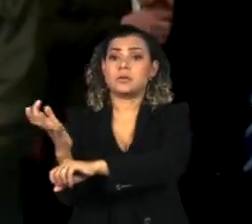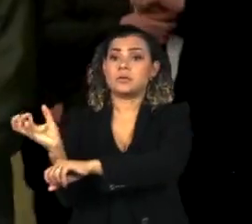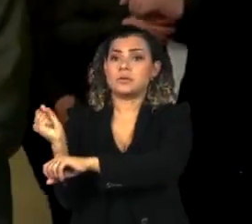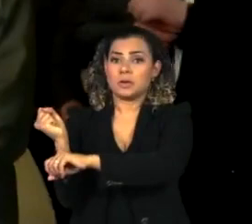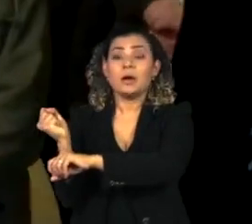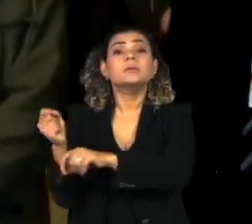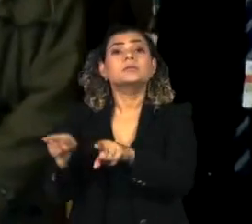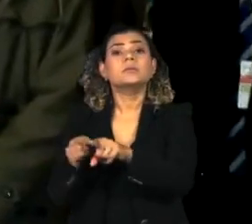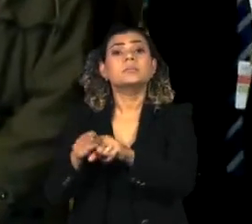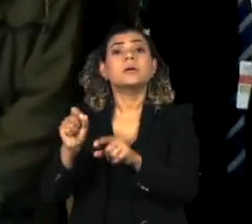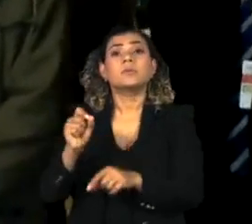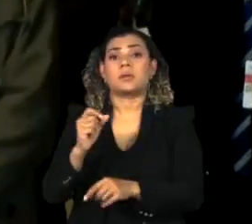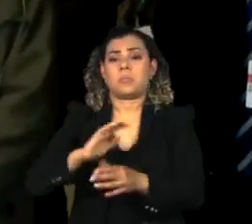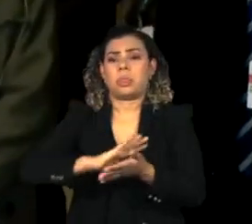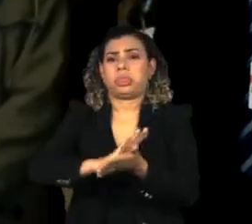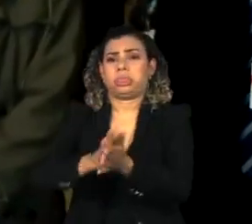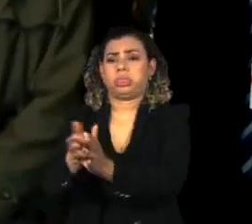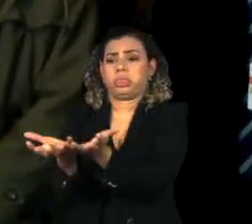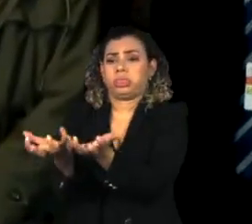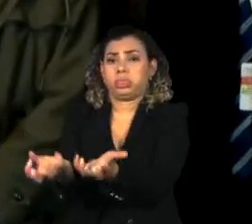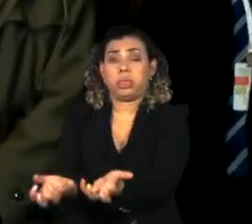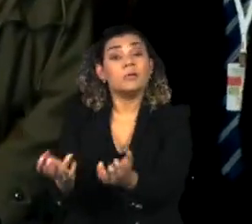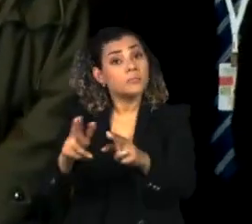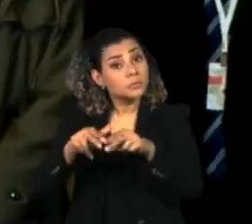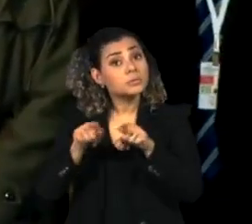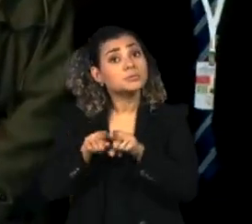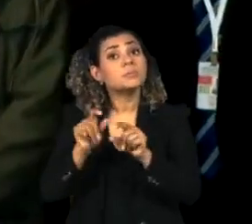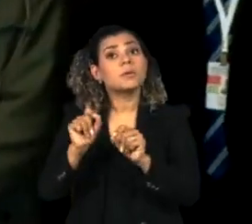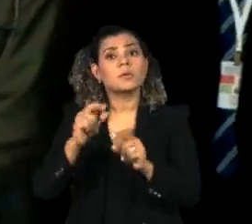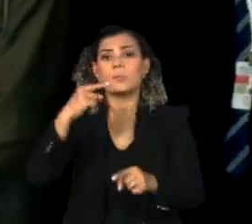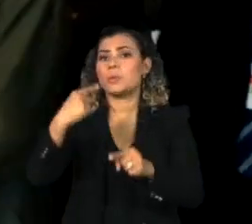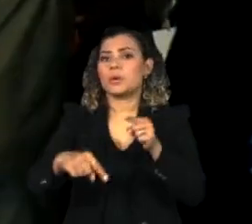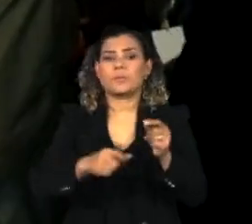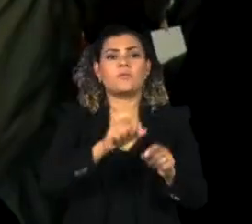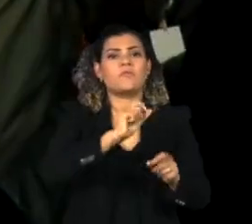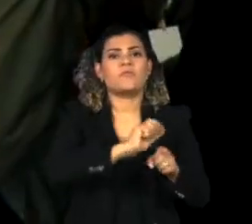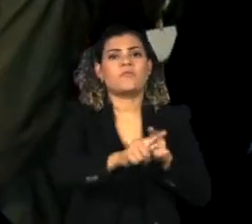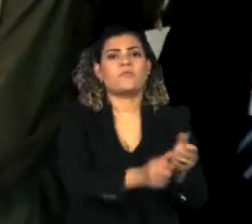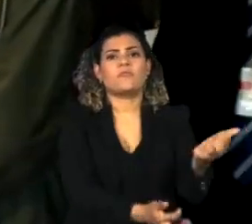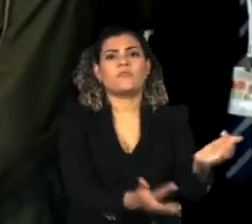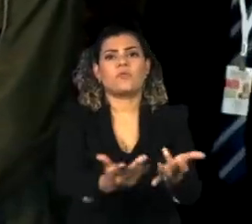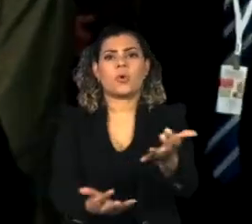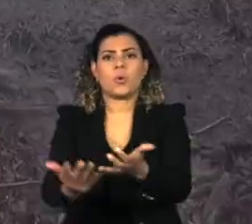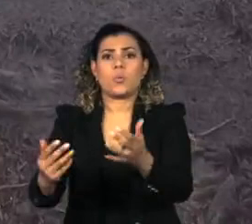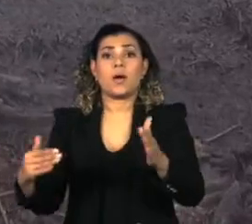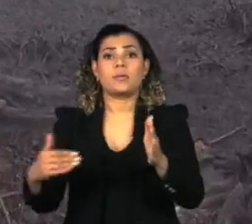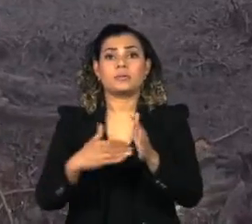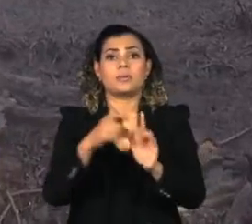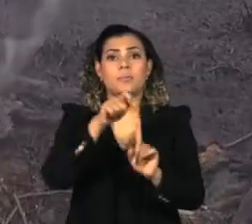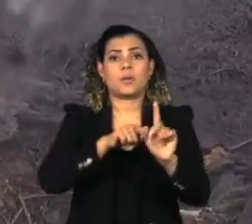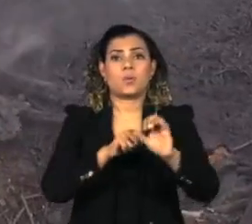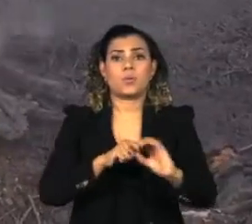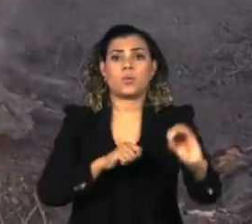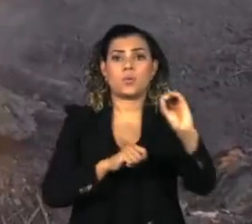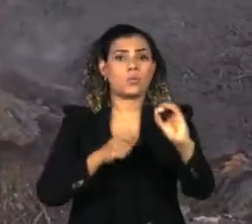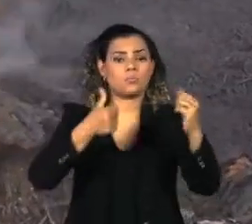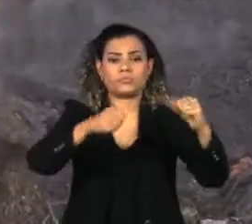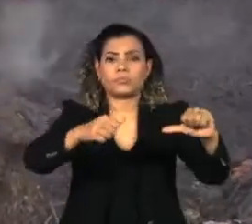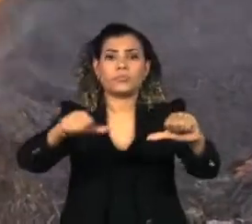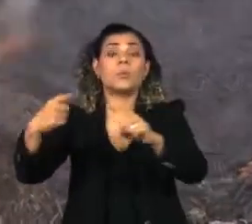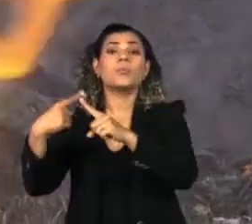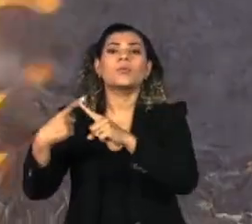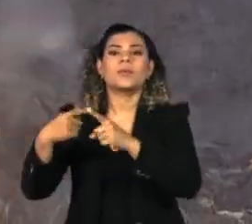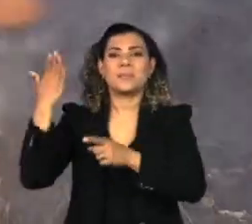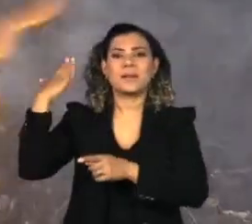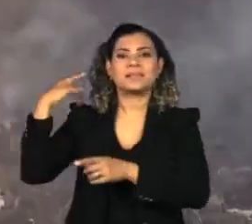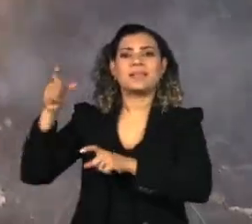original. No mês passado, Bolsonaro decretou a proibição do uso do fogo em matas de todo o país até outubro. A determinação suspende as